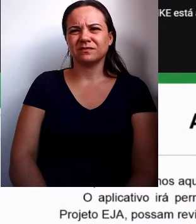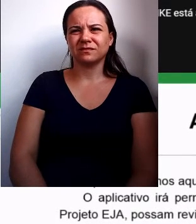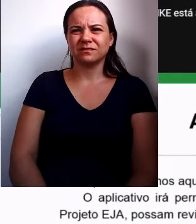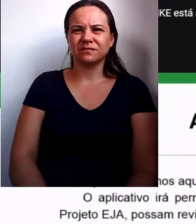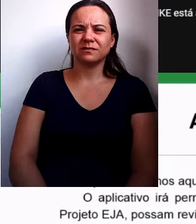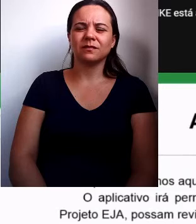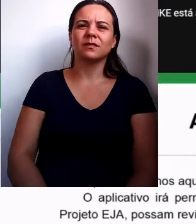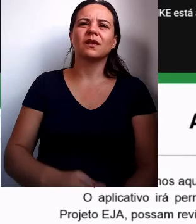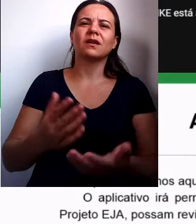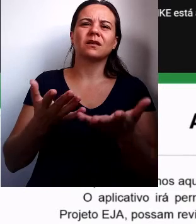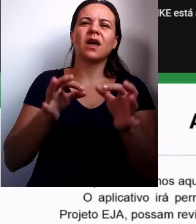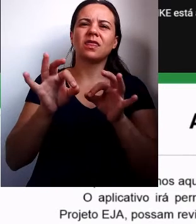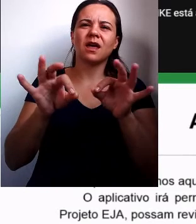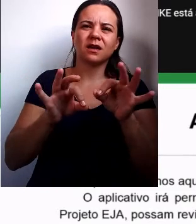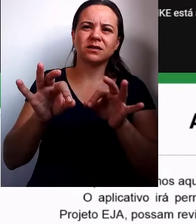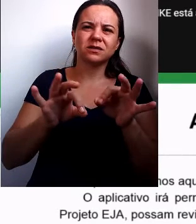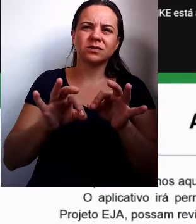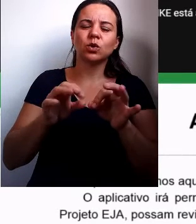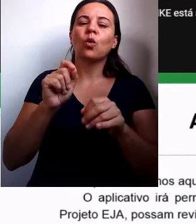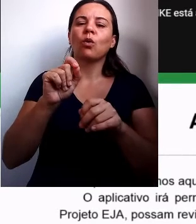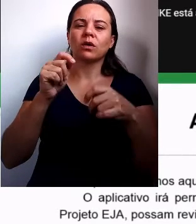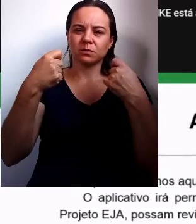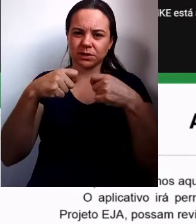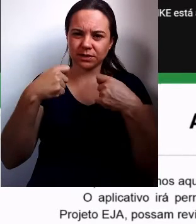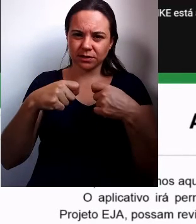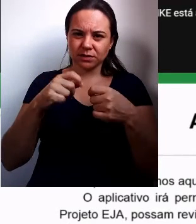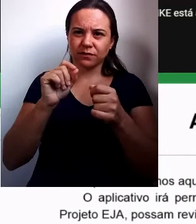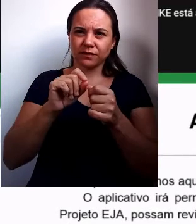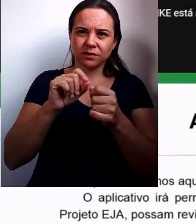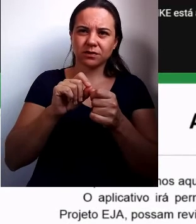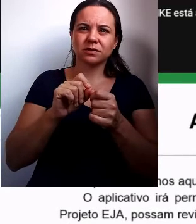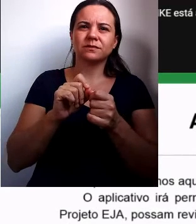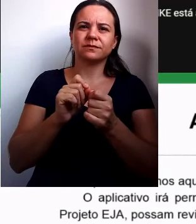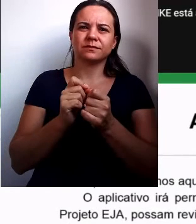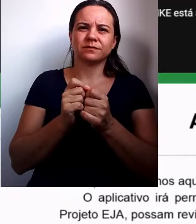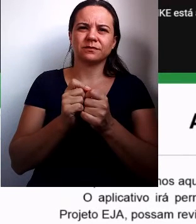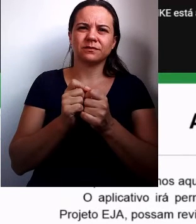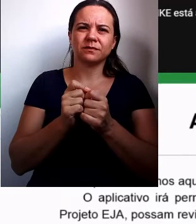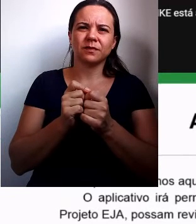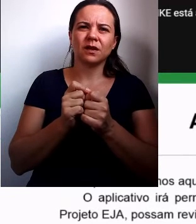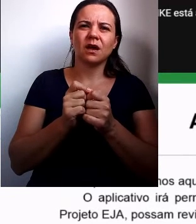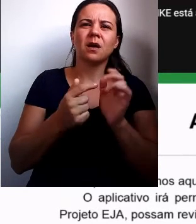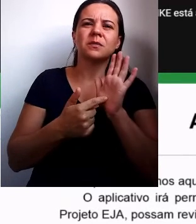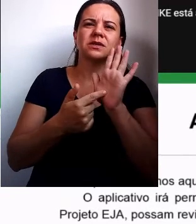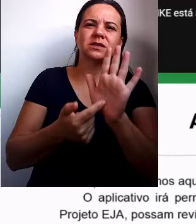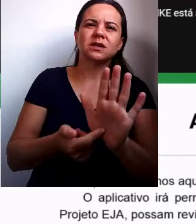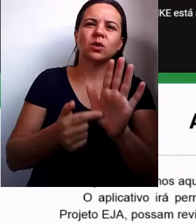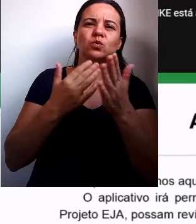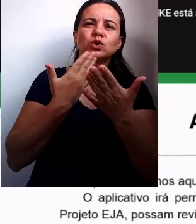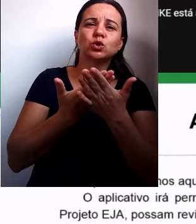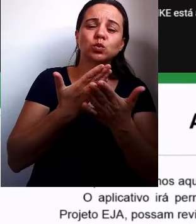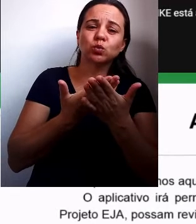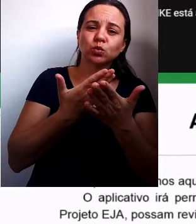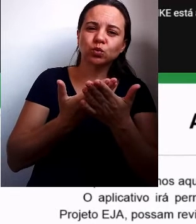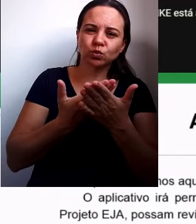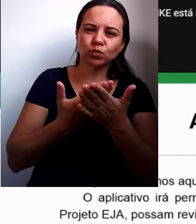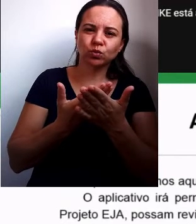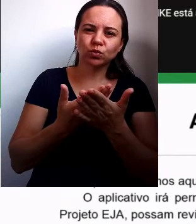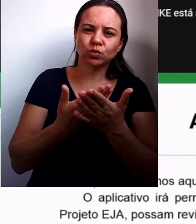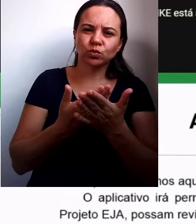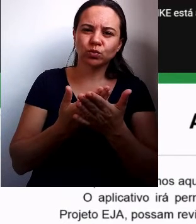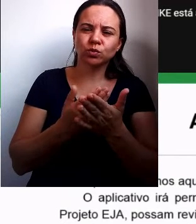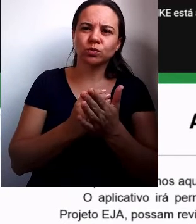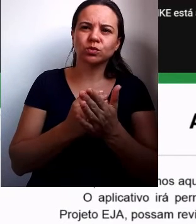Então, a análise dos requisitos, né? Então, foi apresentado um estudo de caso, né? Com descrição textual